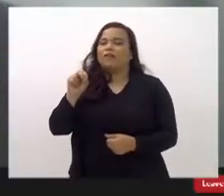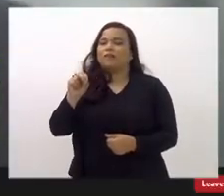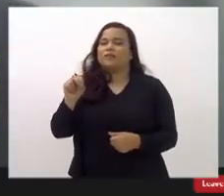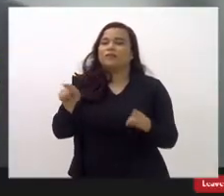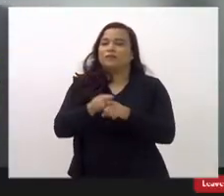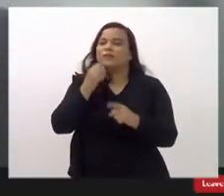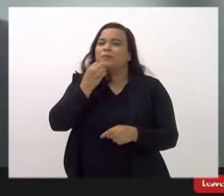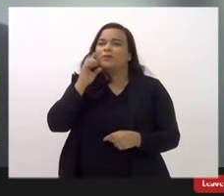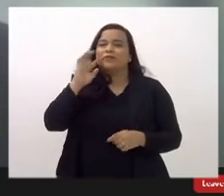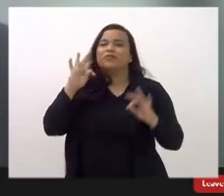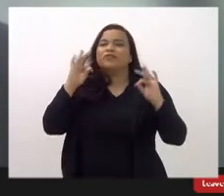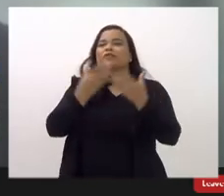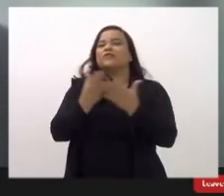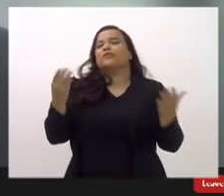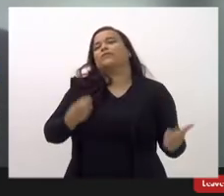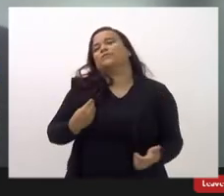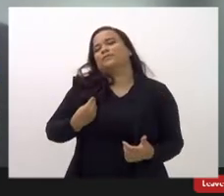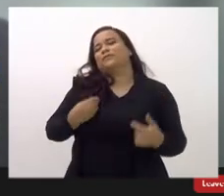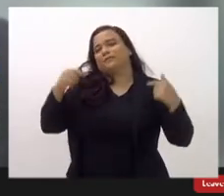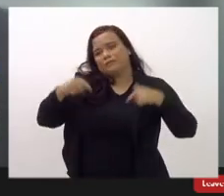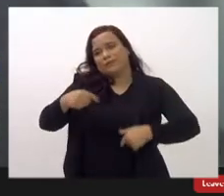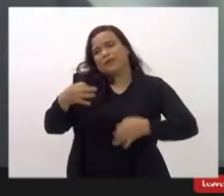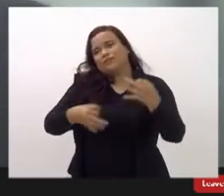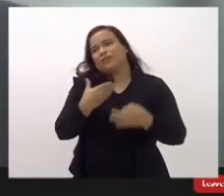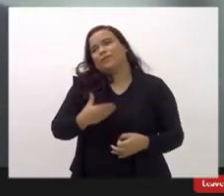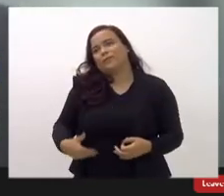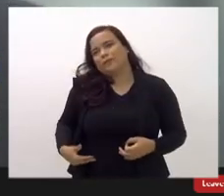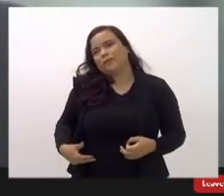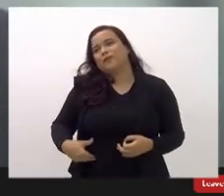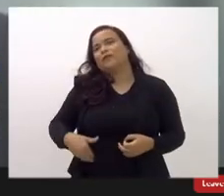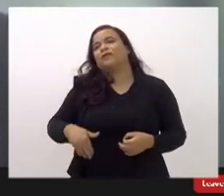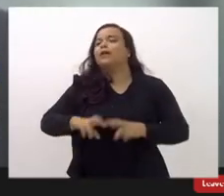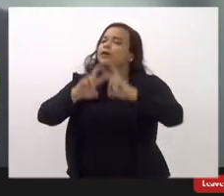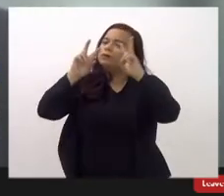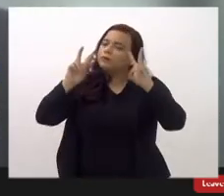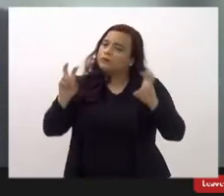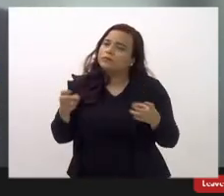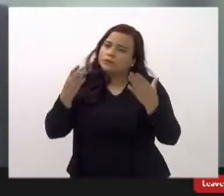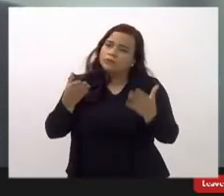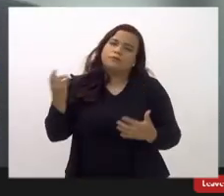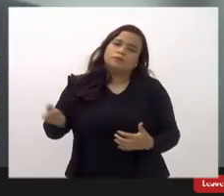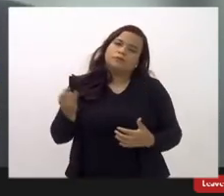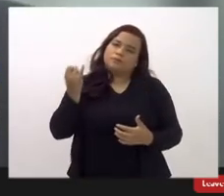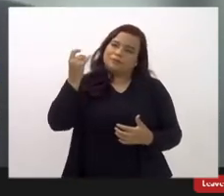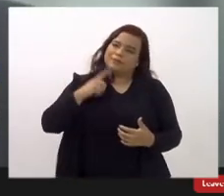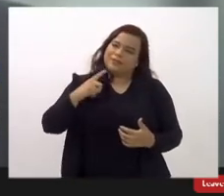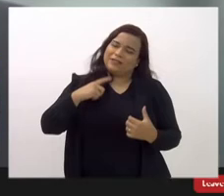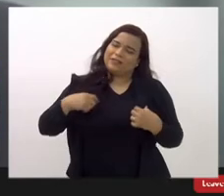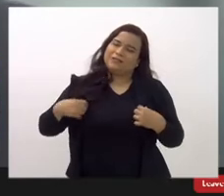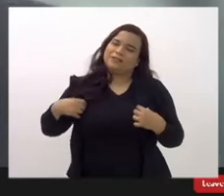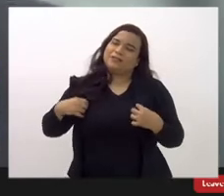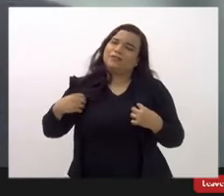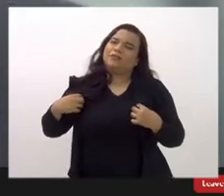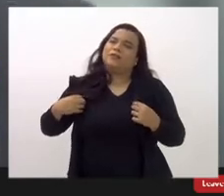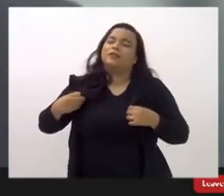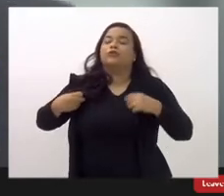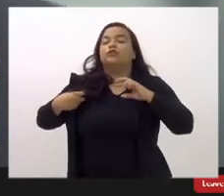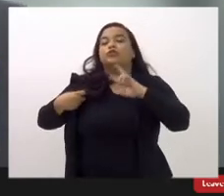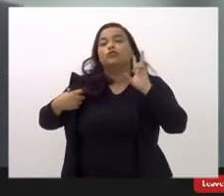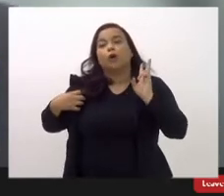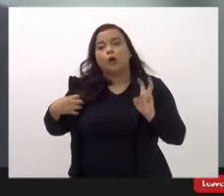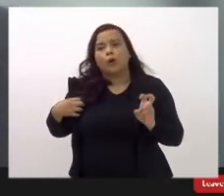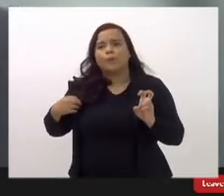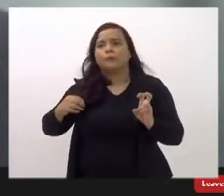todos presentes aqui na nossa audiência pública, que trata de um tema muito importante, que envolve a permanência